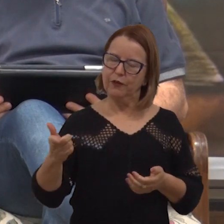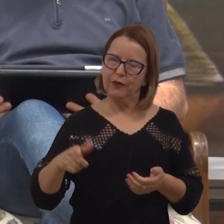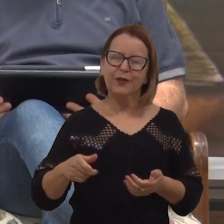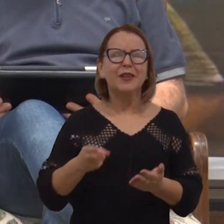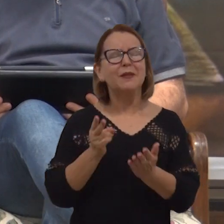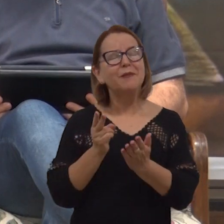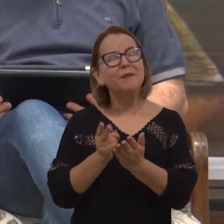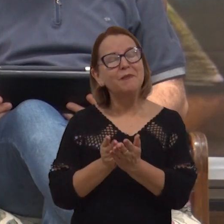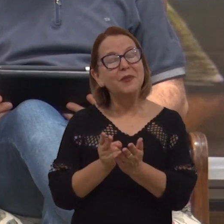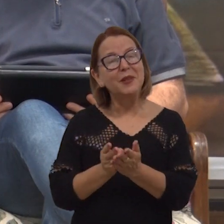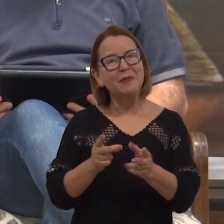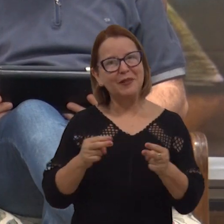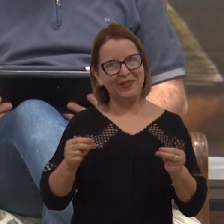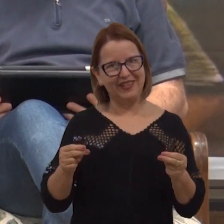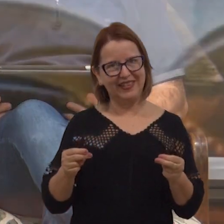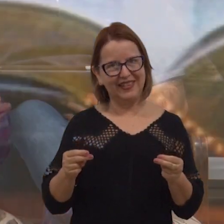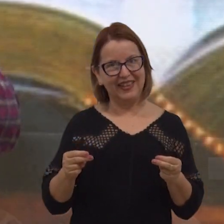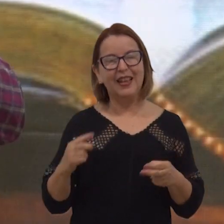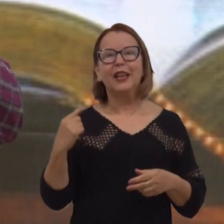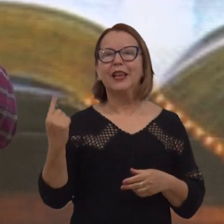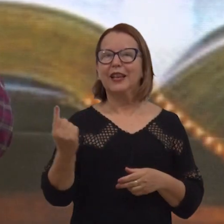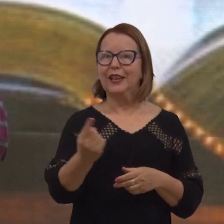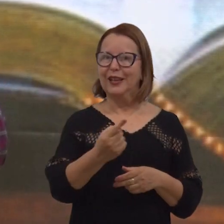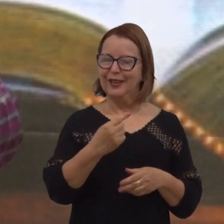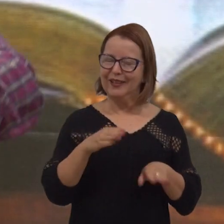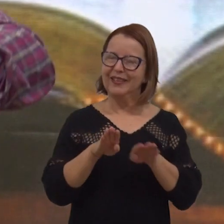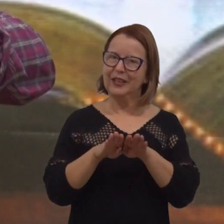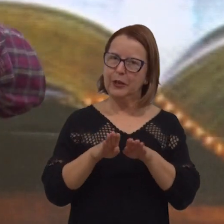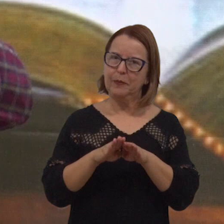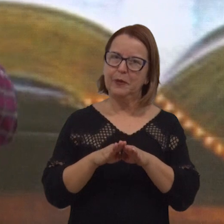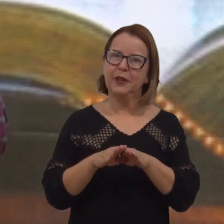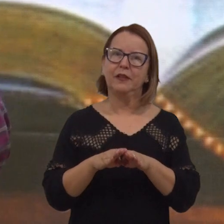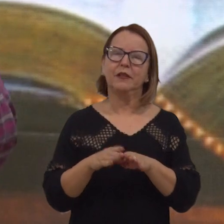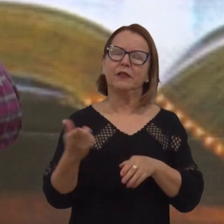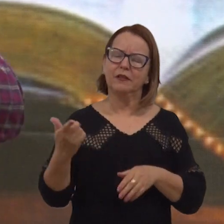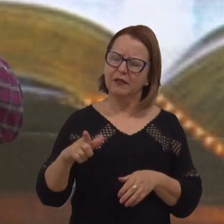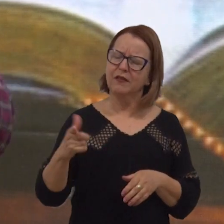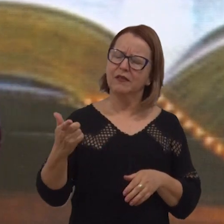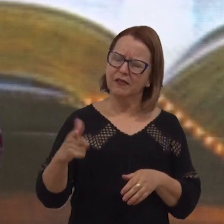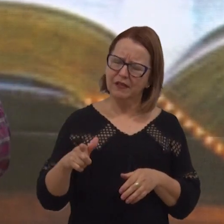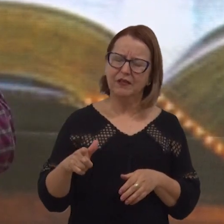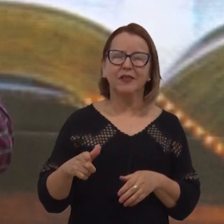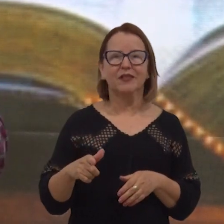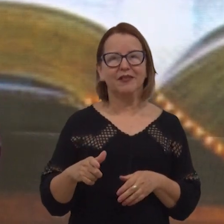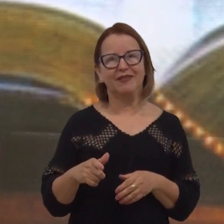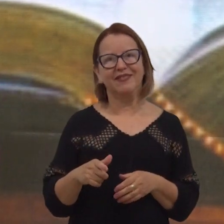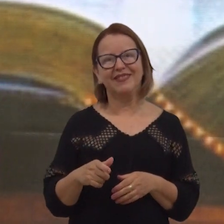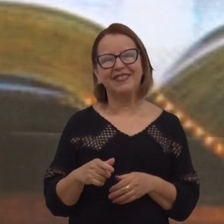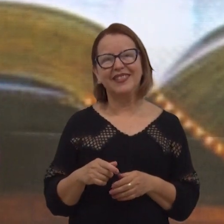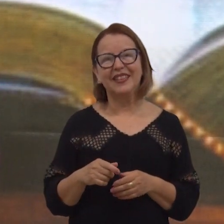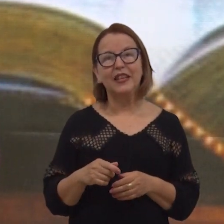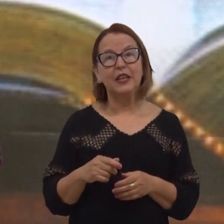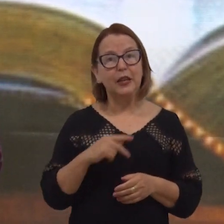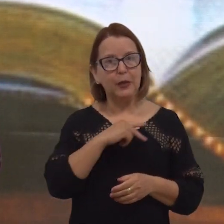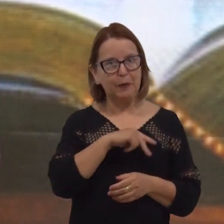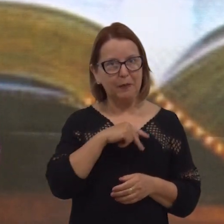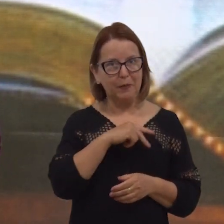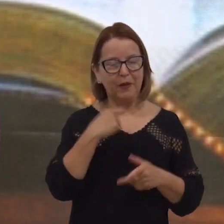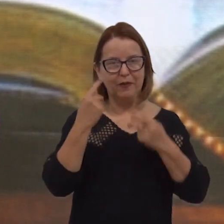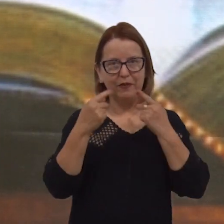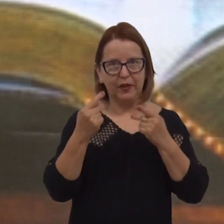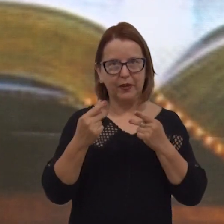coisas. Então nós estamos sempre repetindo a mesma coisa, a mesma coisa, a mesma coisa, e Paulo está dizendo,